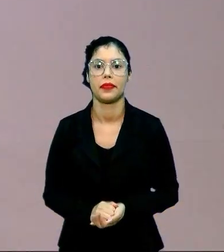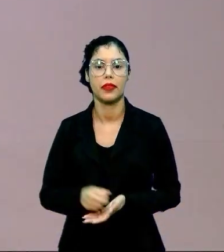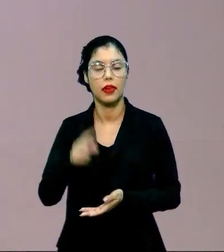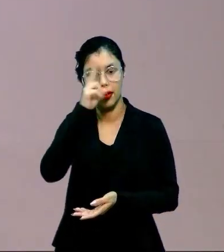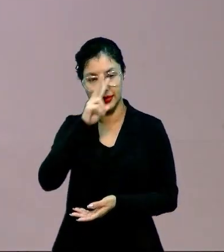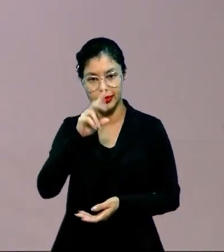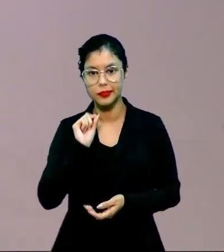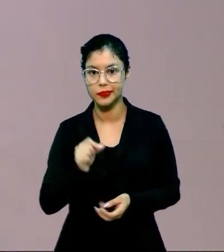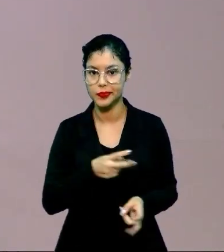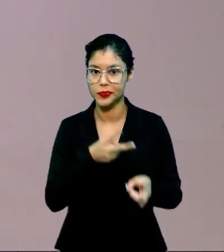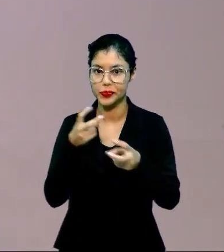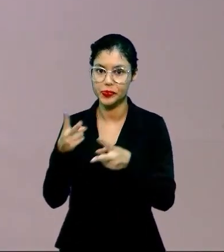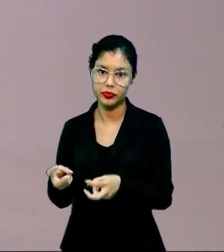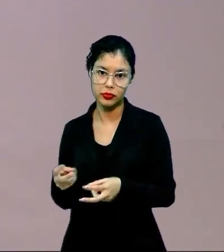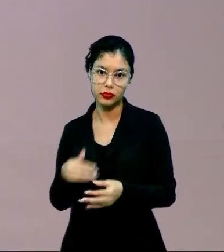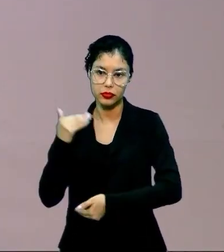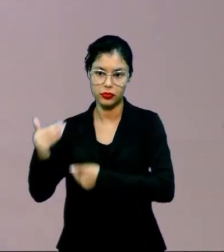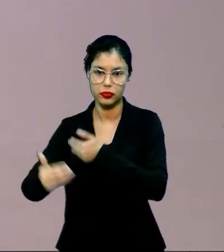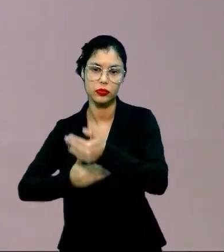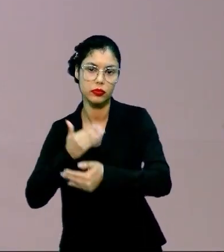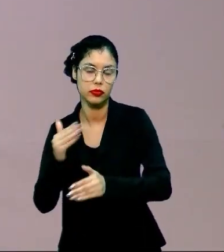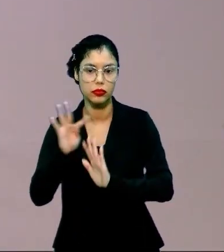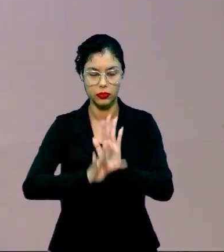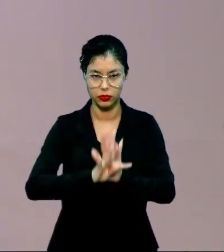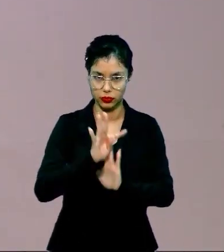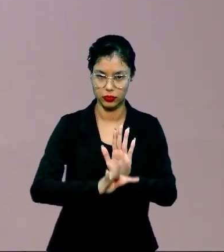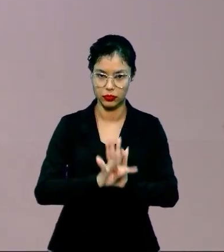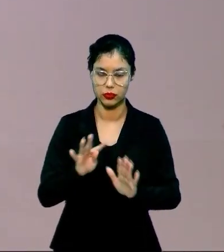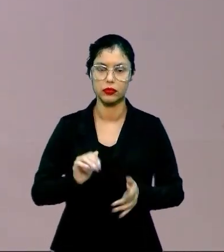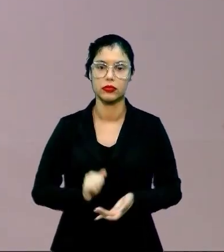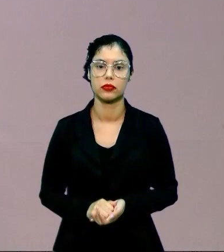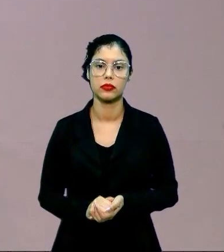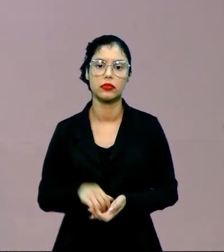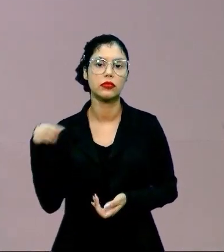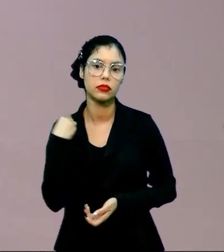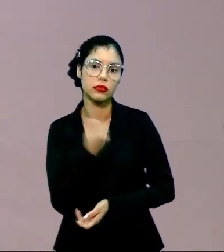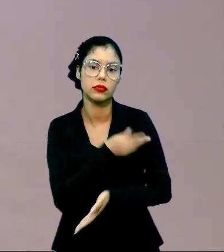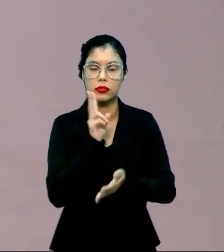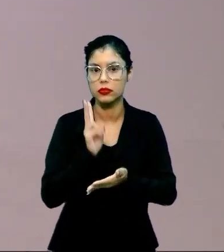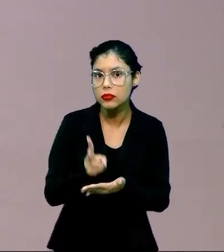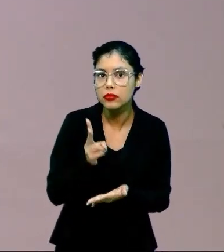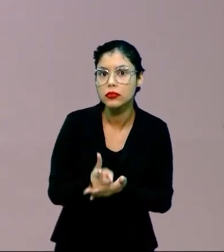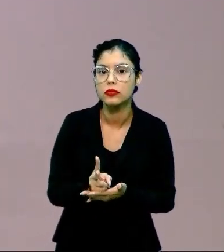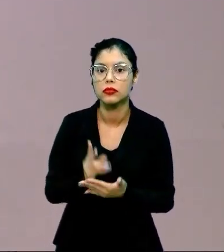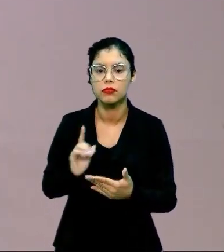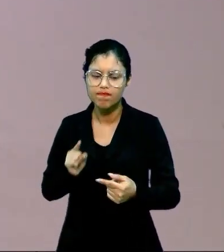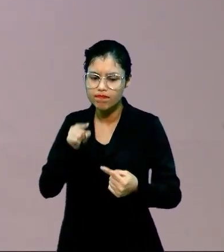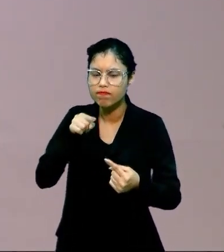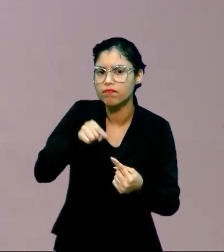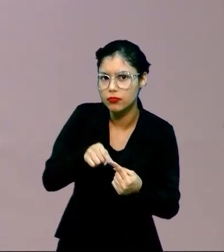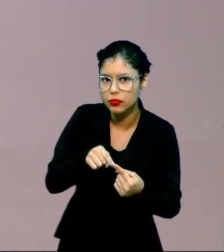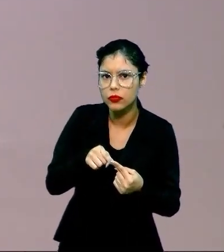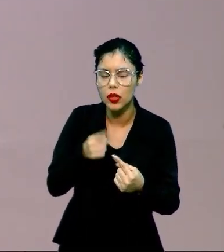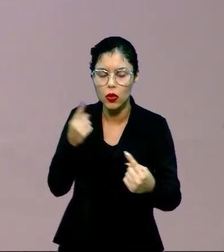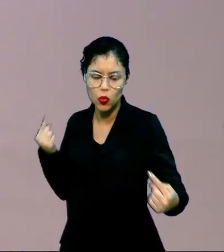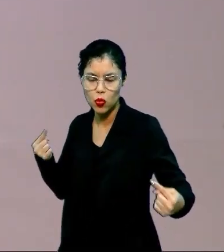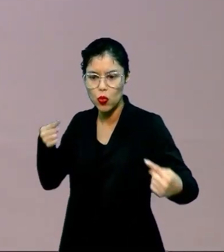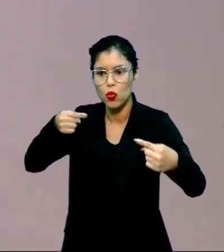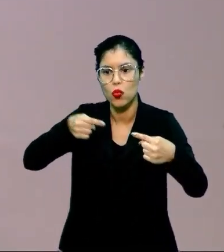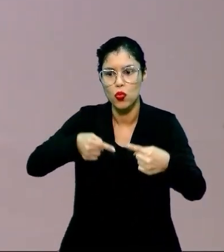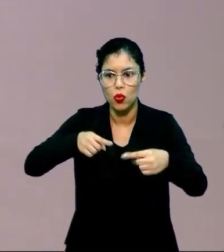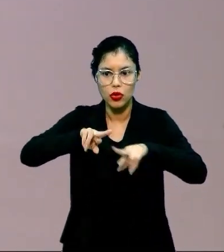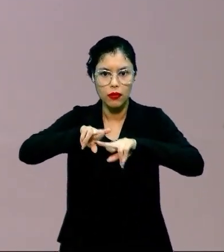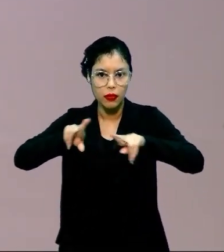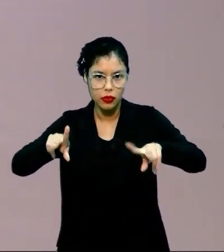o que a gente observa no decorrer dessa obra? Que a gente tem sempre ali essa dualidade, essa